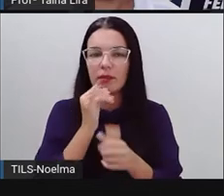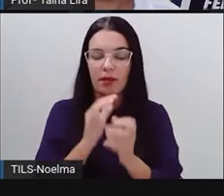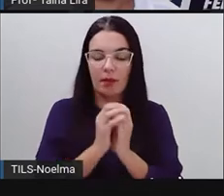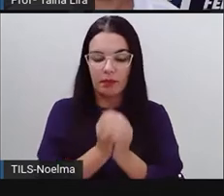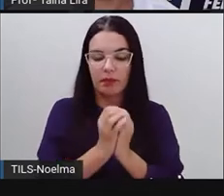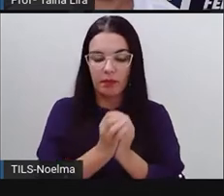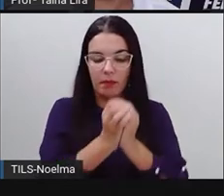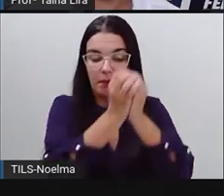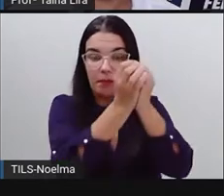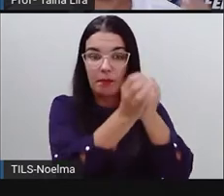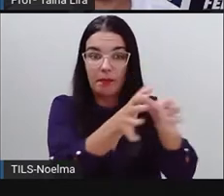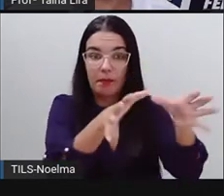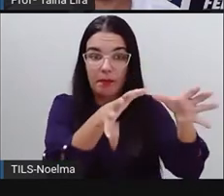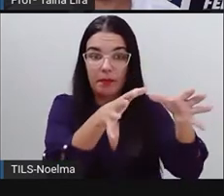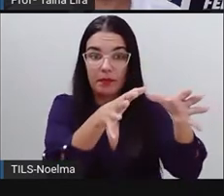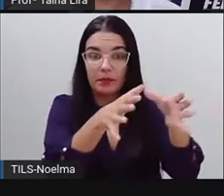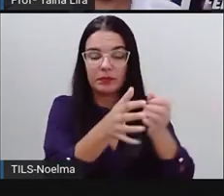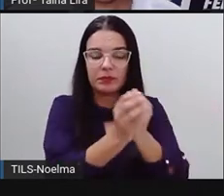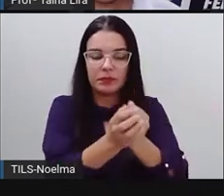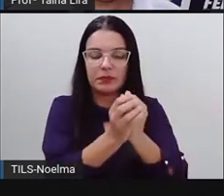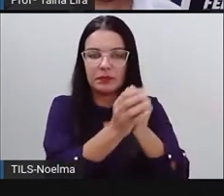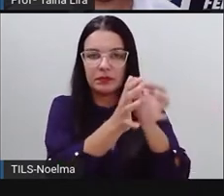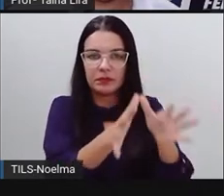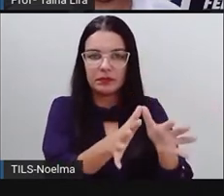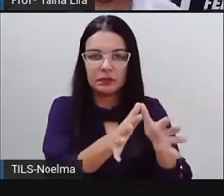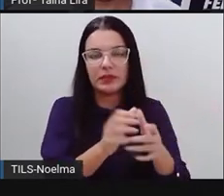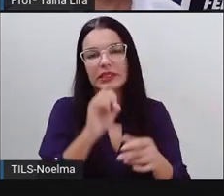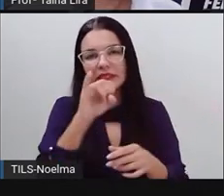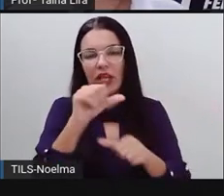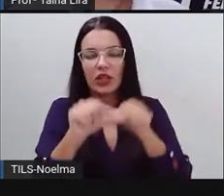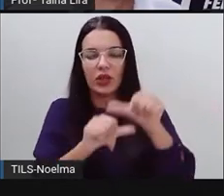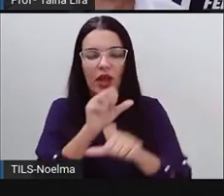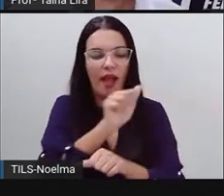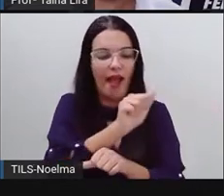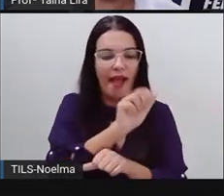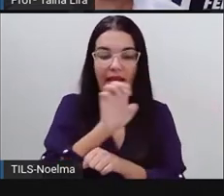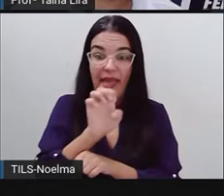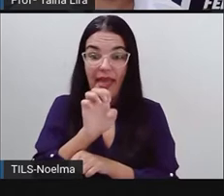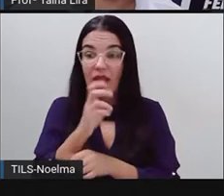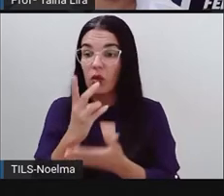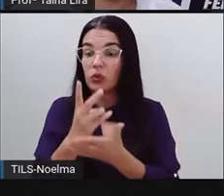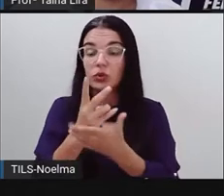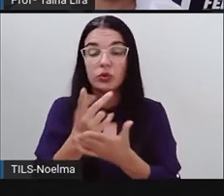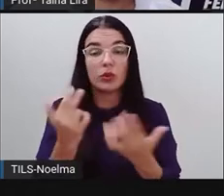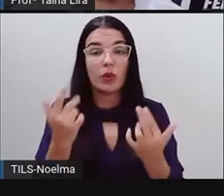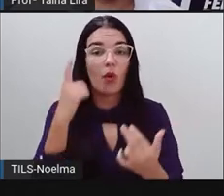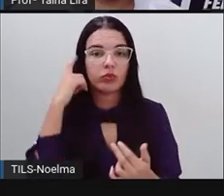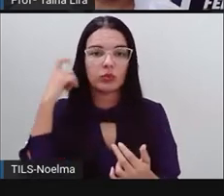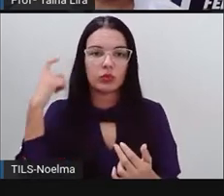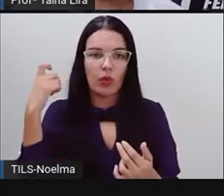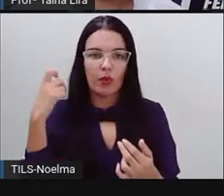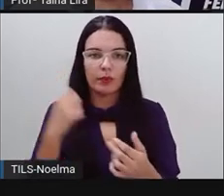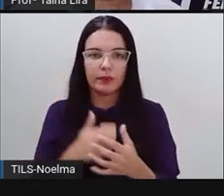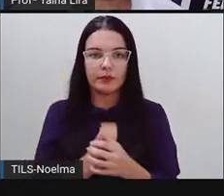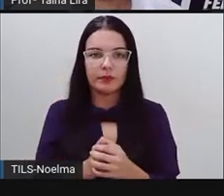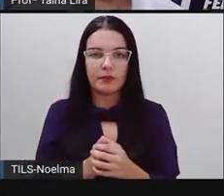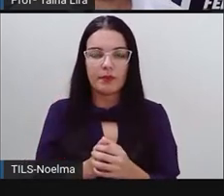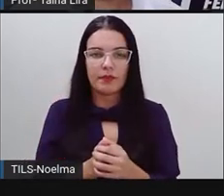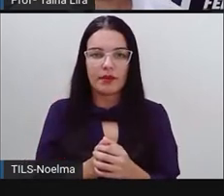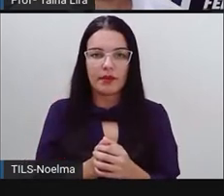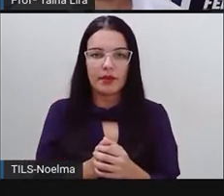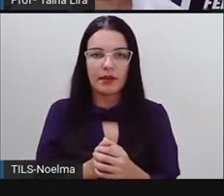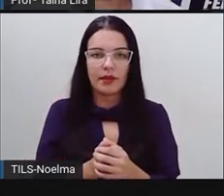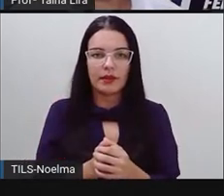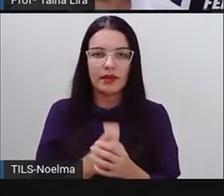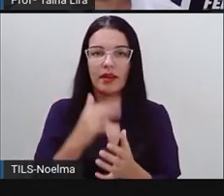tirar aqui a vogal a e colocar vogal é ficaria dedo mas não muda o som tá bom a